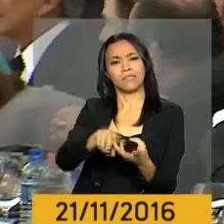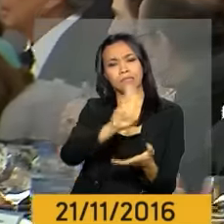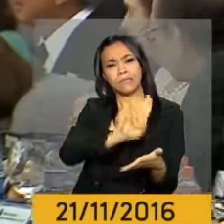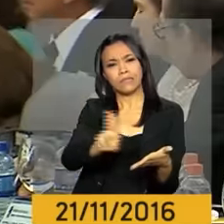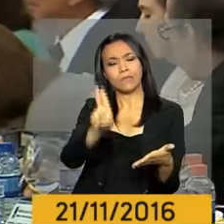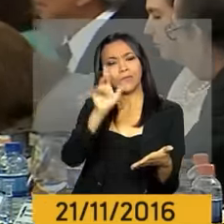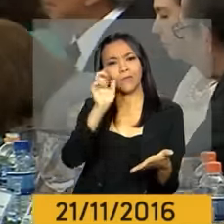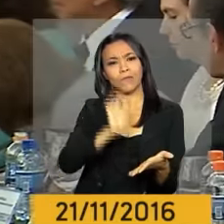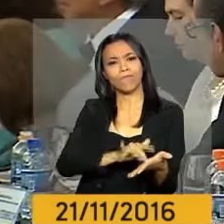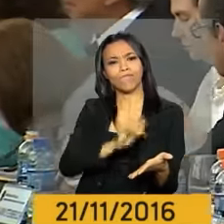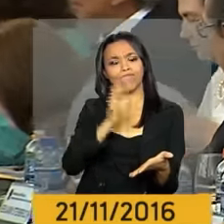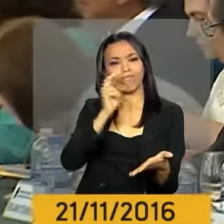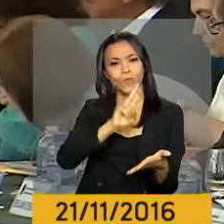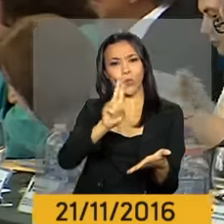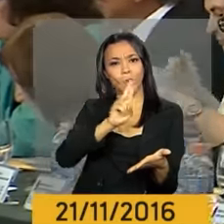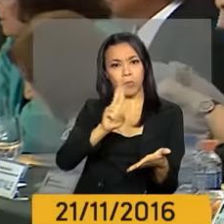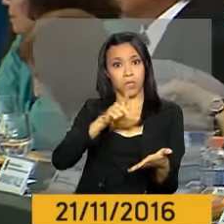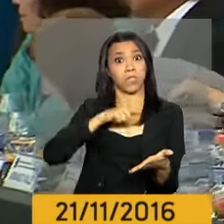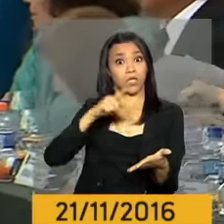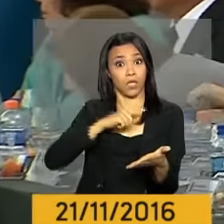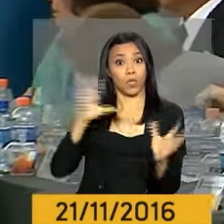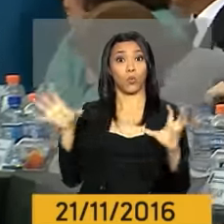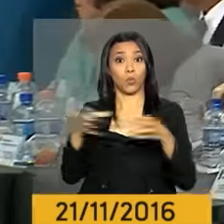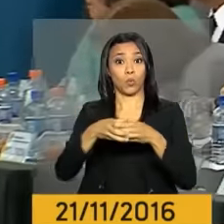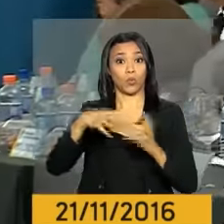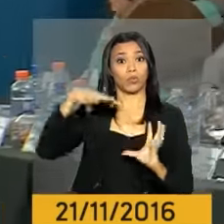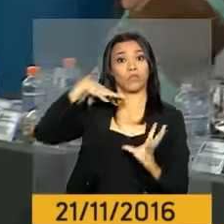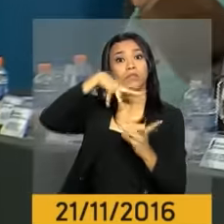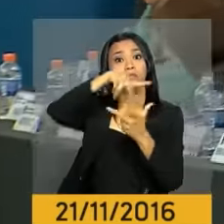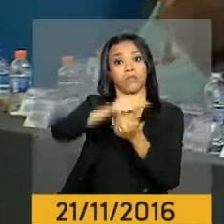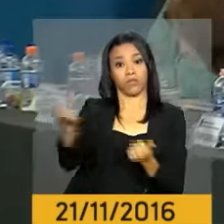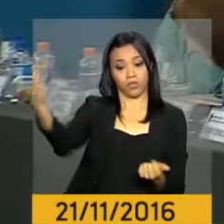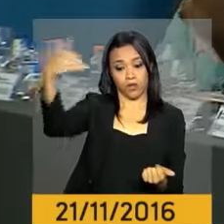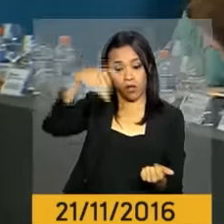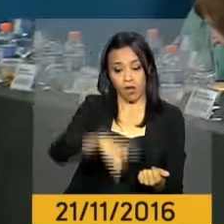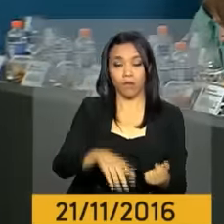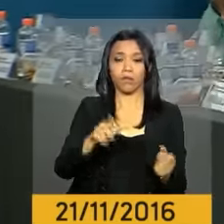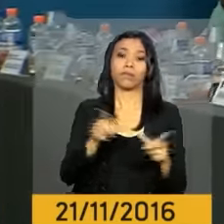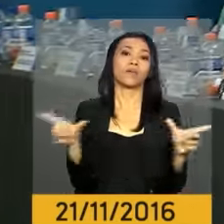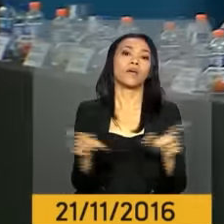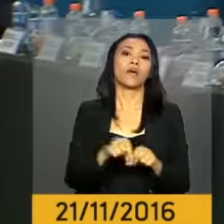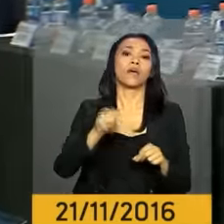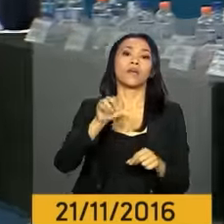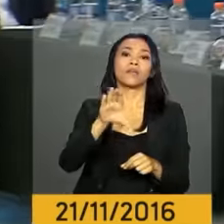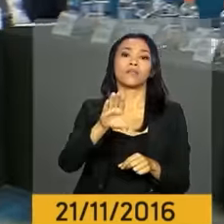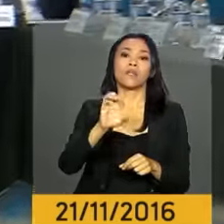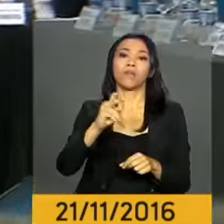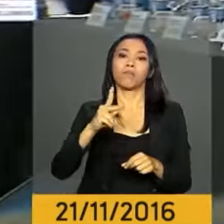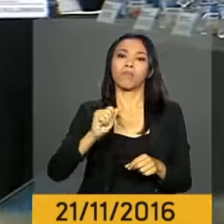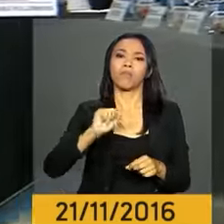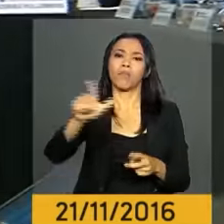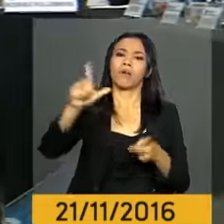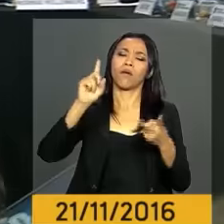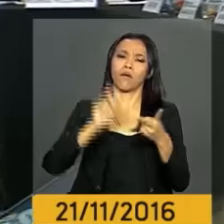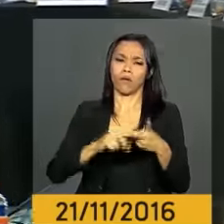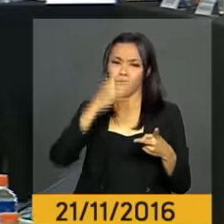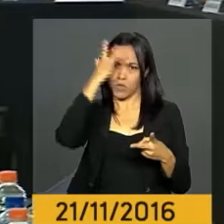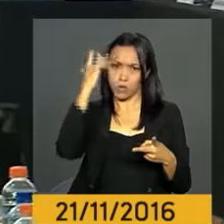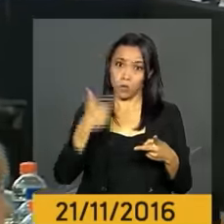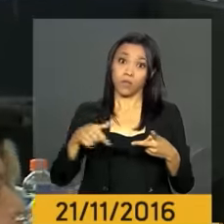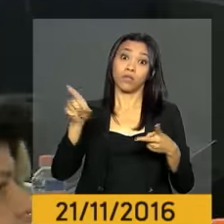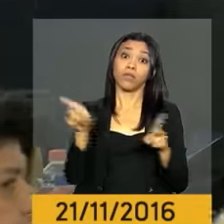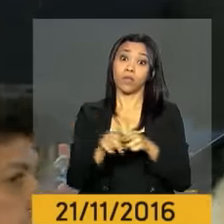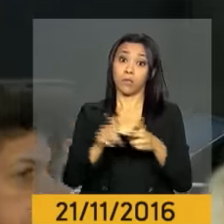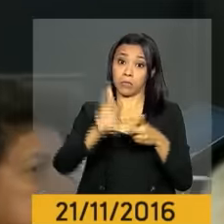a presença de alguns órgãos internacionais, o Carlos Mus, da CEPAL, o Fabien Bornhorst, do